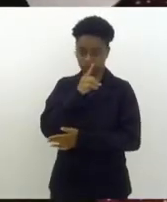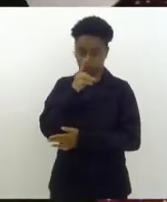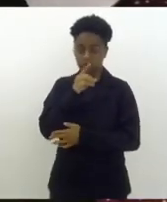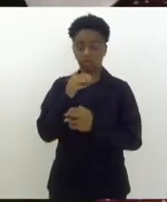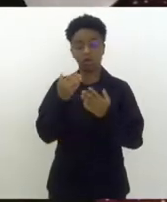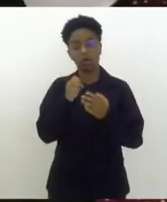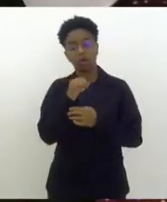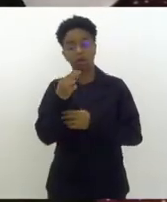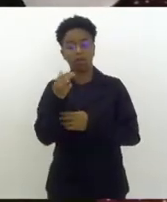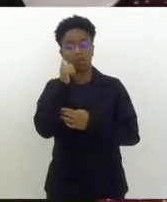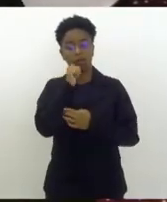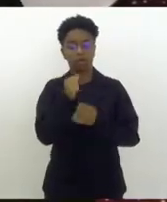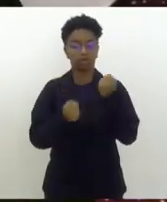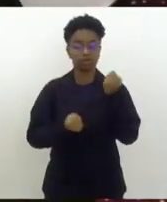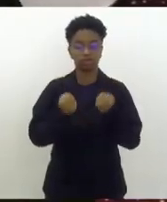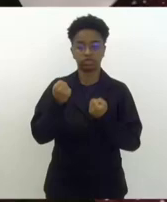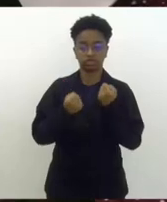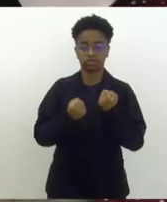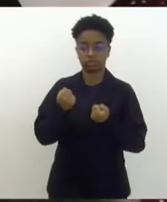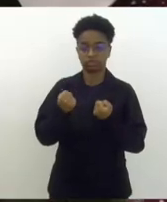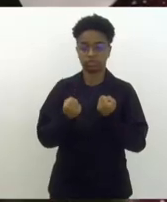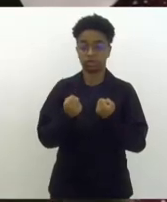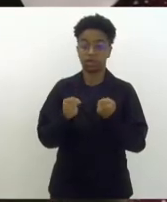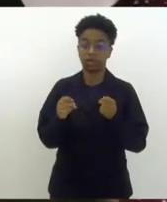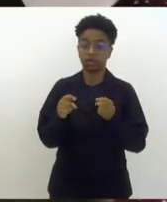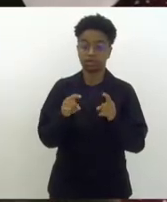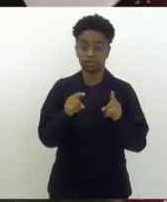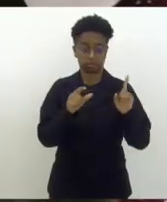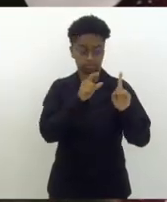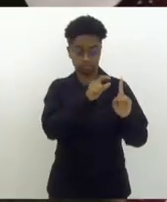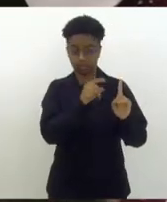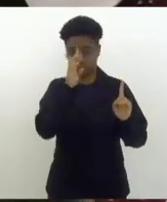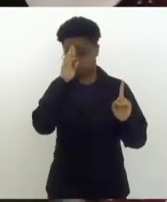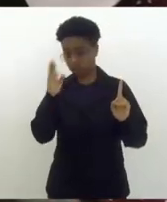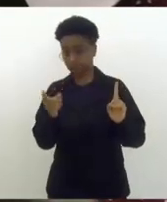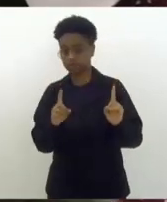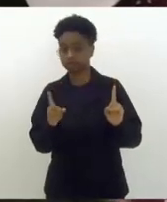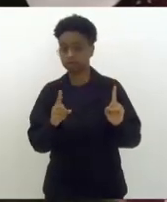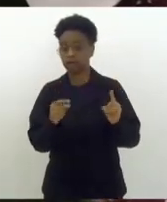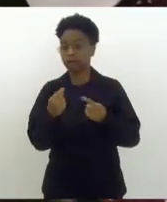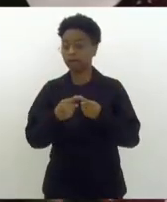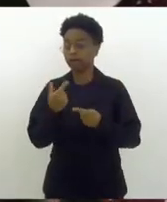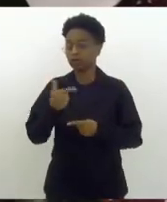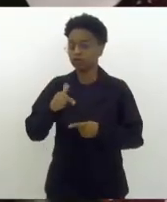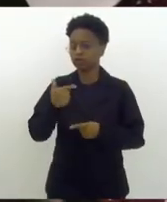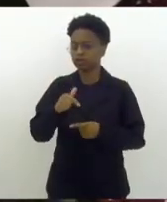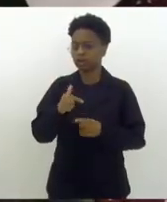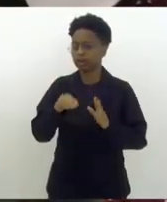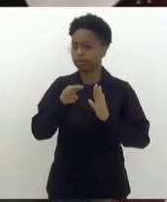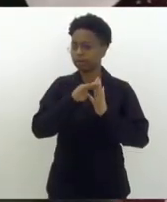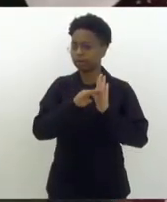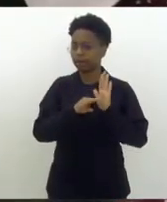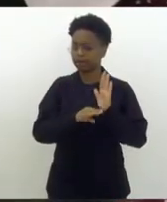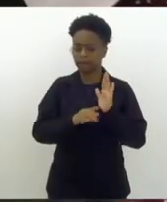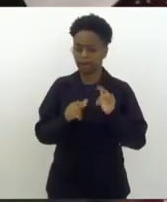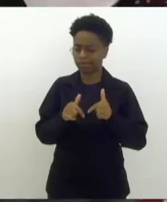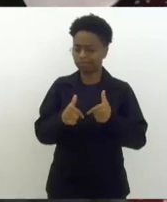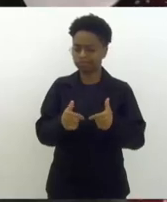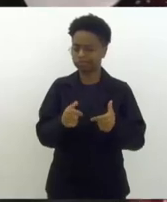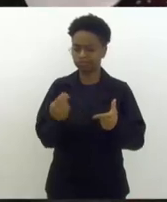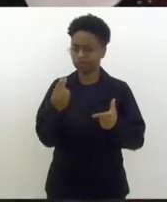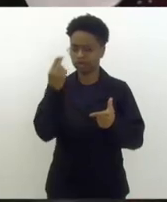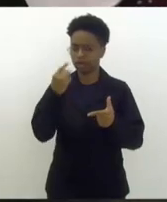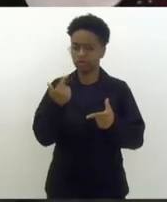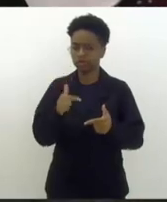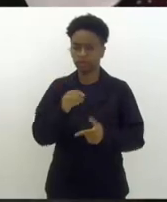uma mulher dirigindo um carro e é desrespeitada por um indivíduo desse que não tem todo o aparato que o Mandato permite não tenha